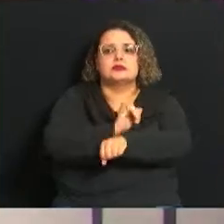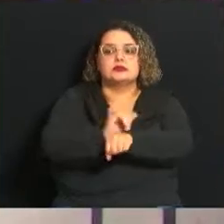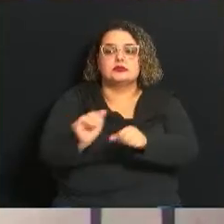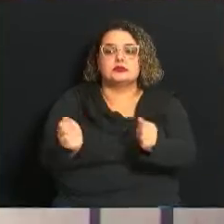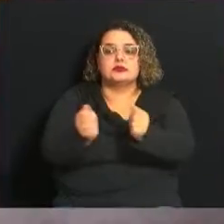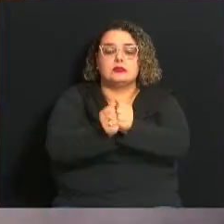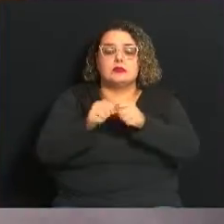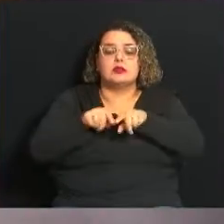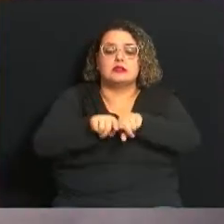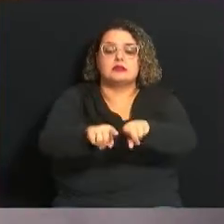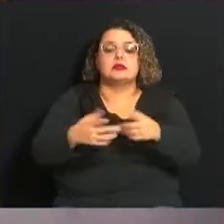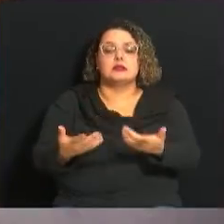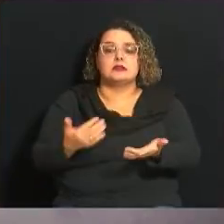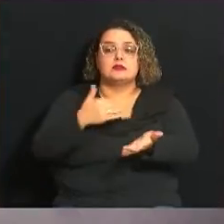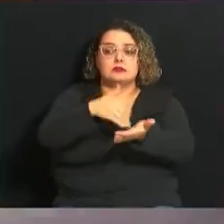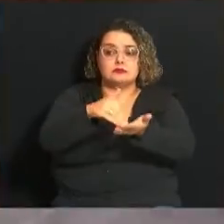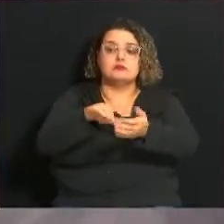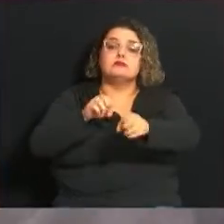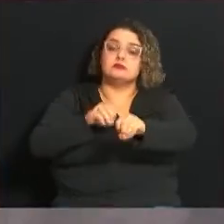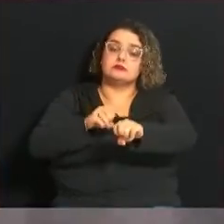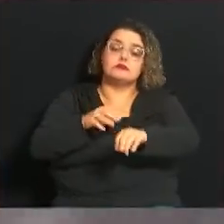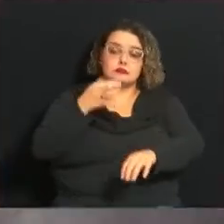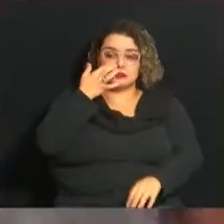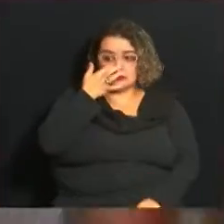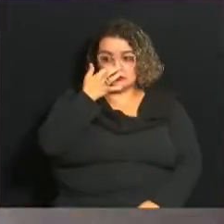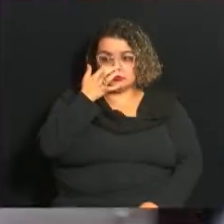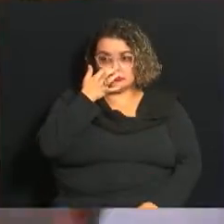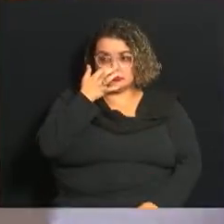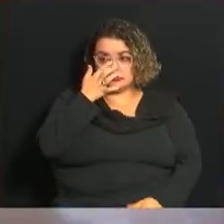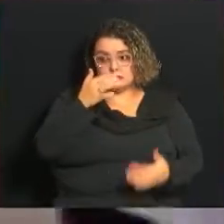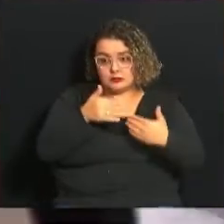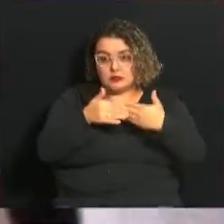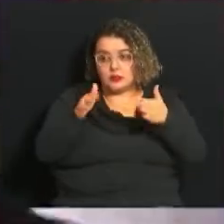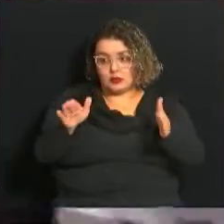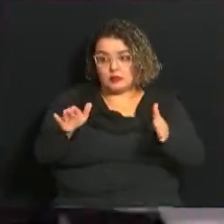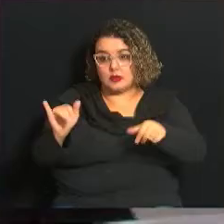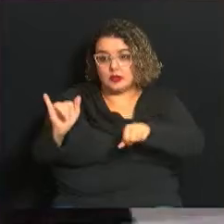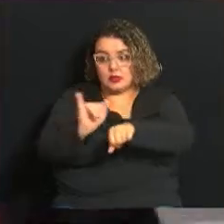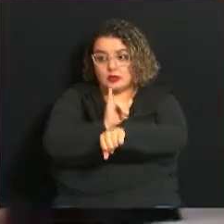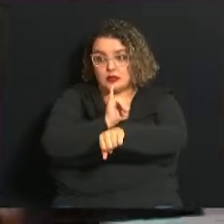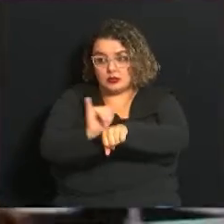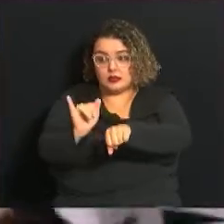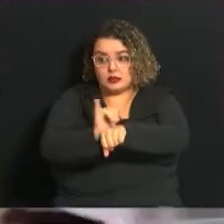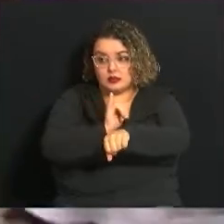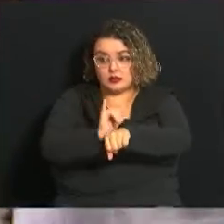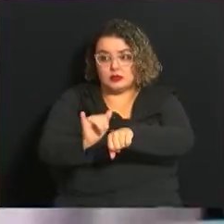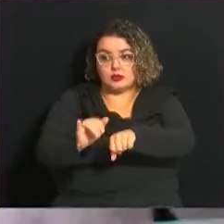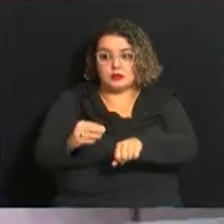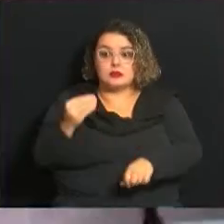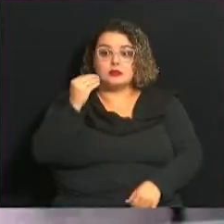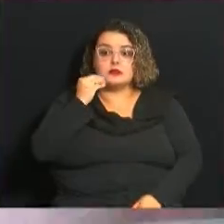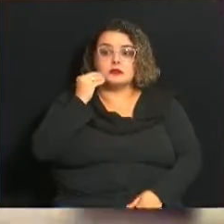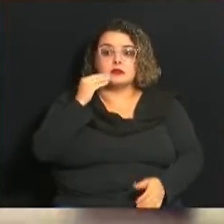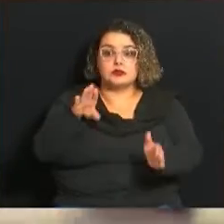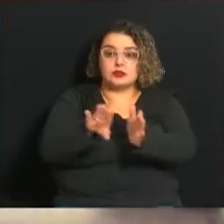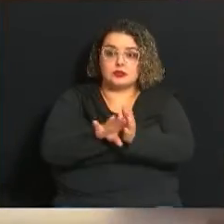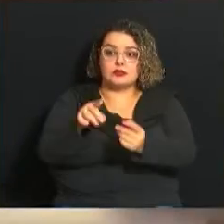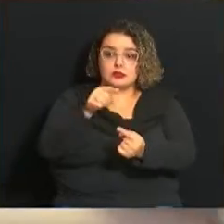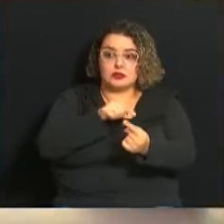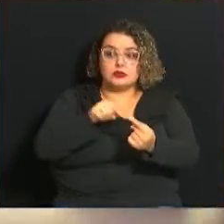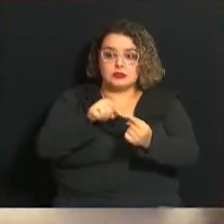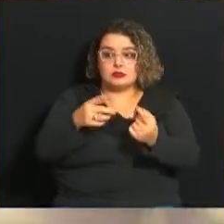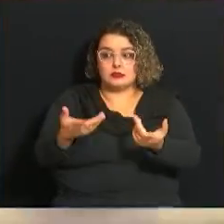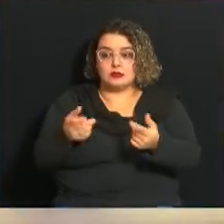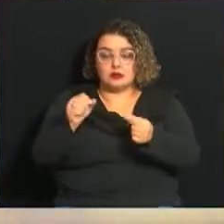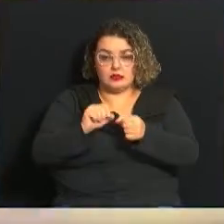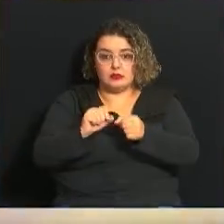Educação é uma grande porta, né, e uma grande estratégia para a gente tentar chegar perto dessa meta. Tem sido feito também um